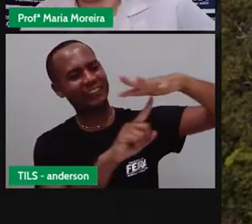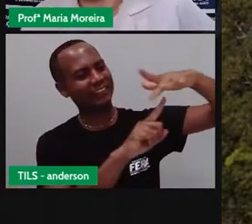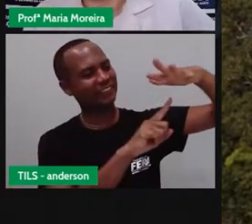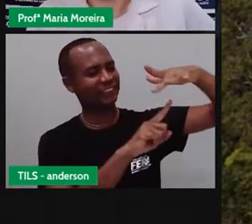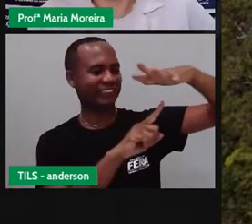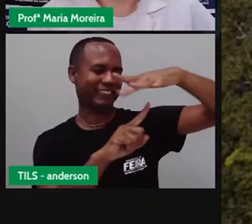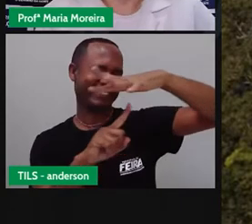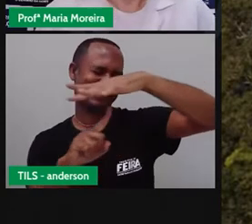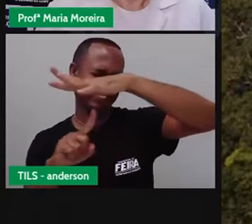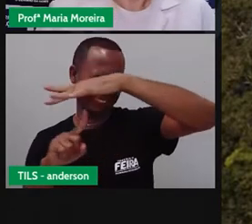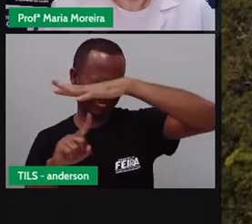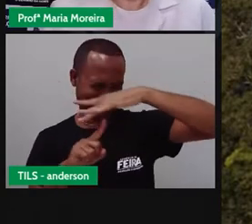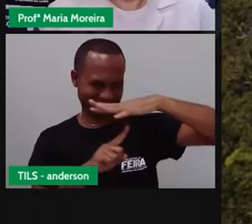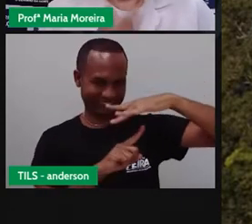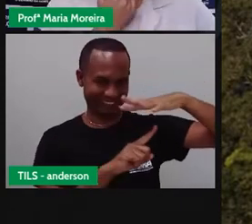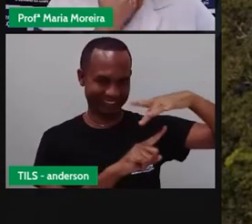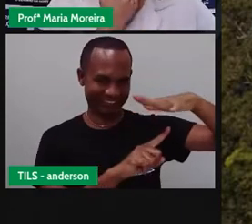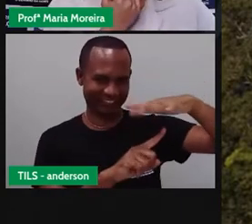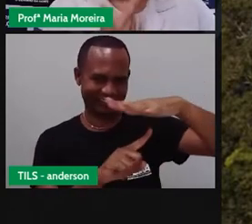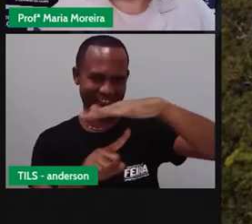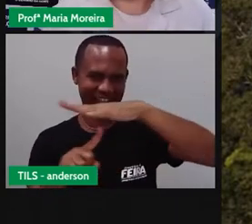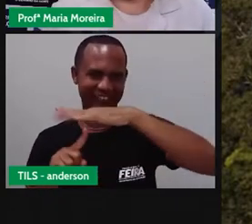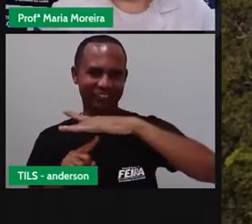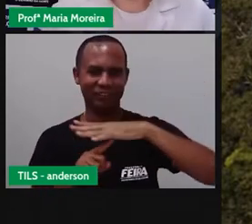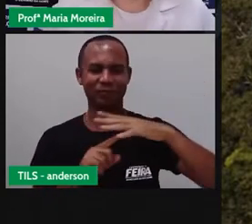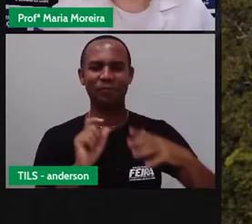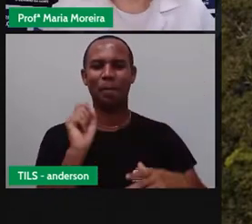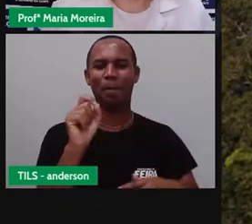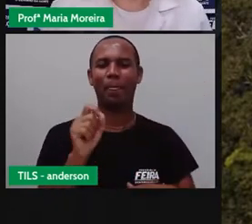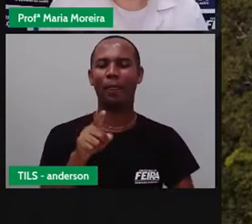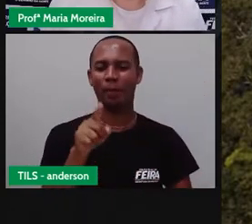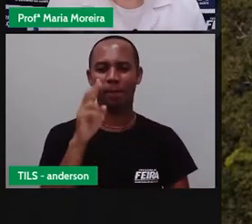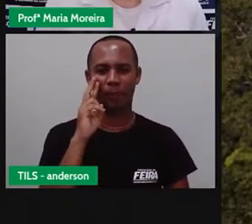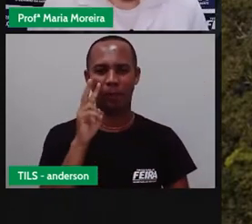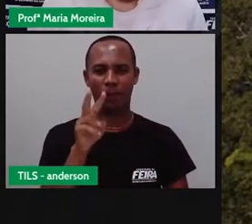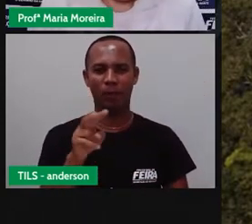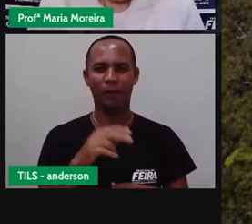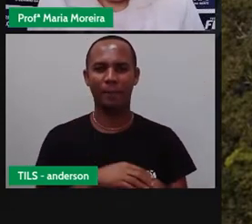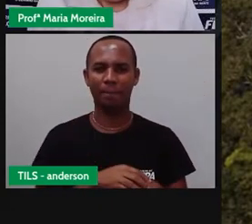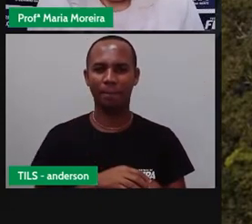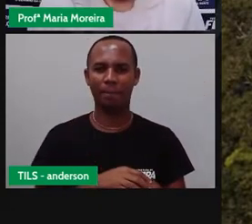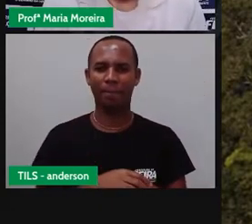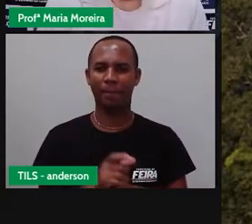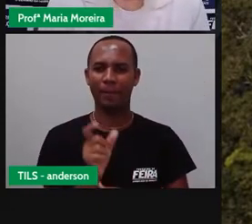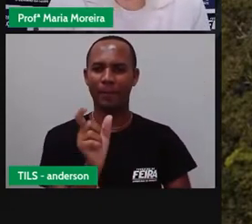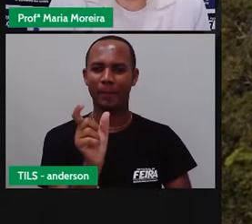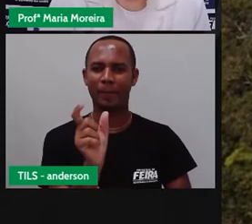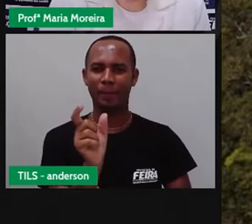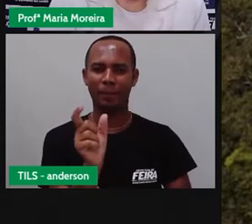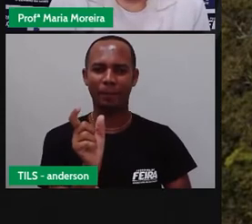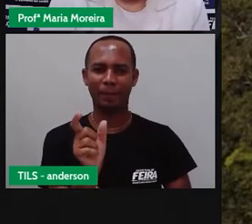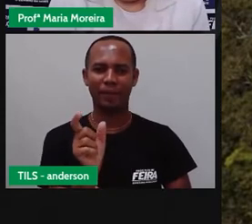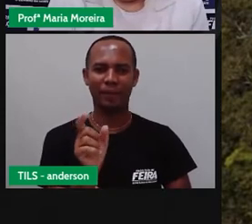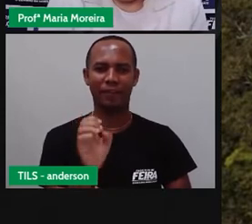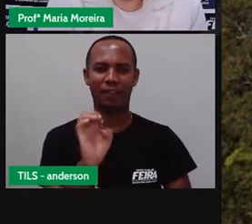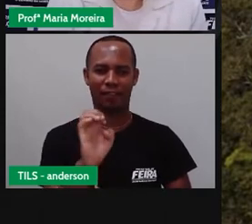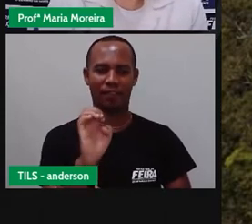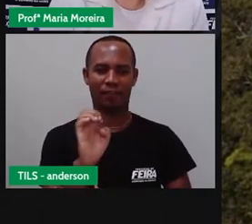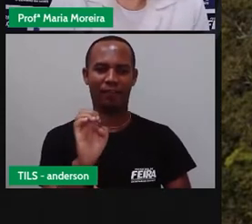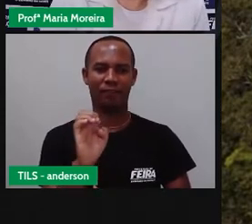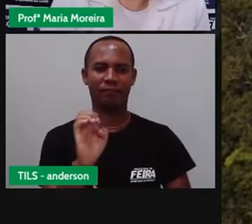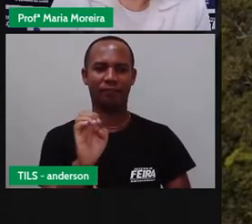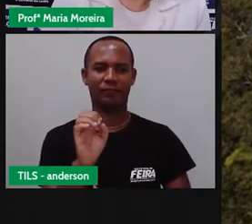helicóptero mais ou menos a gente fazer uma pergunta olha a palavra tá helicóptero